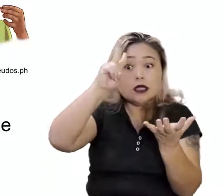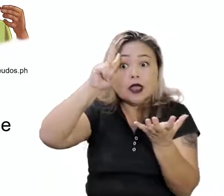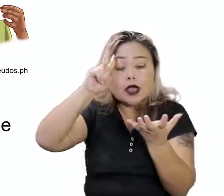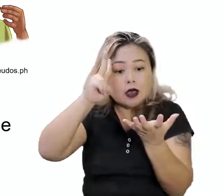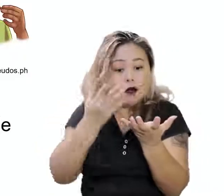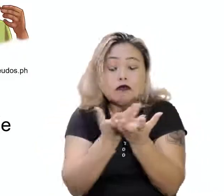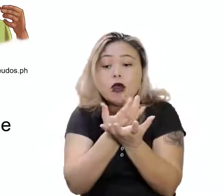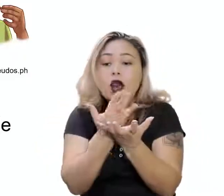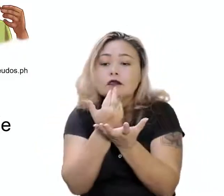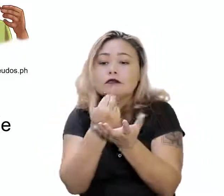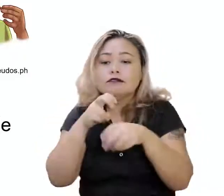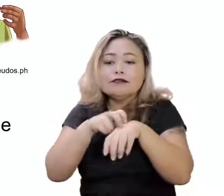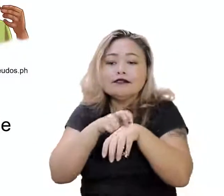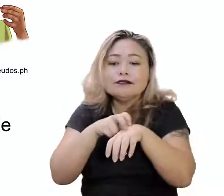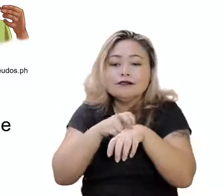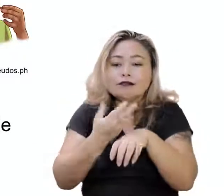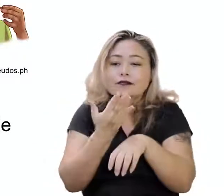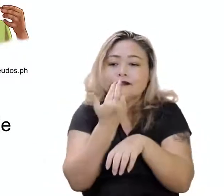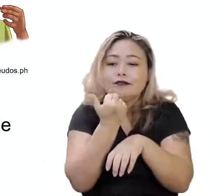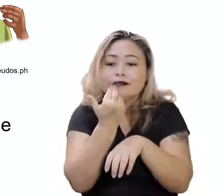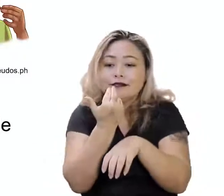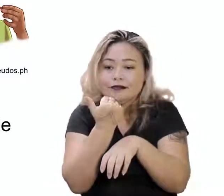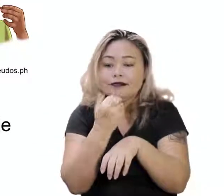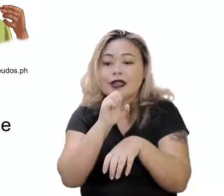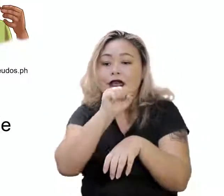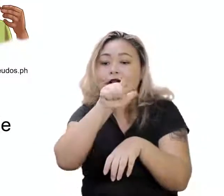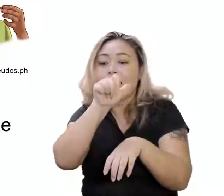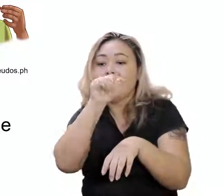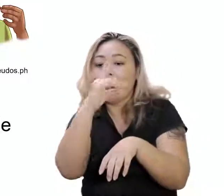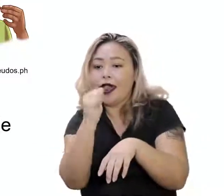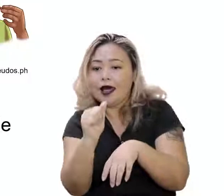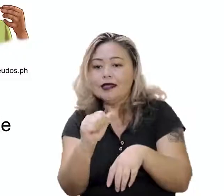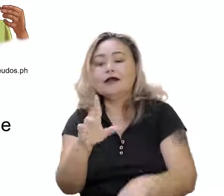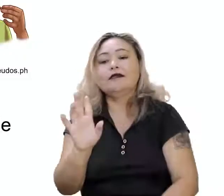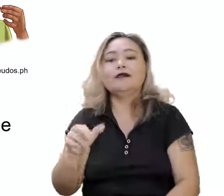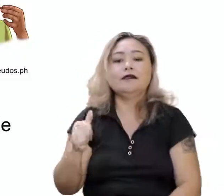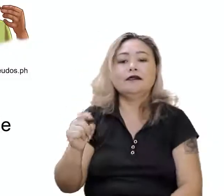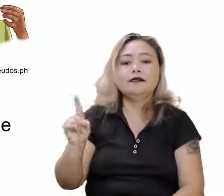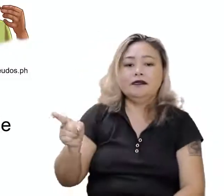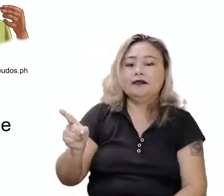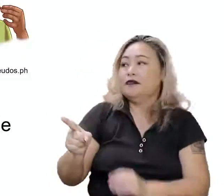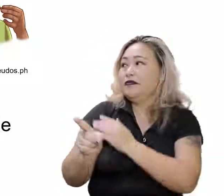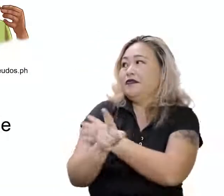de salada, tá? E nesse prato de salada,